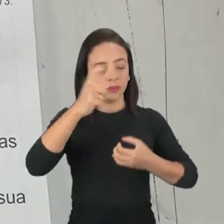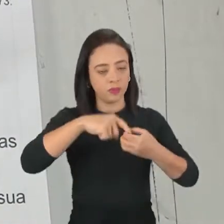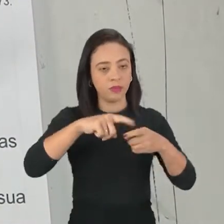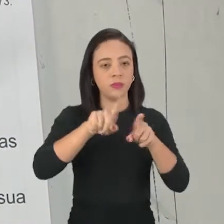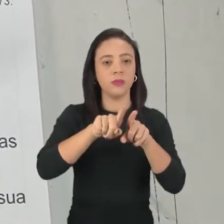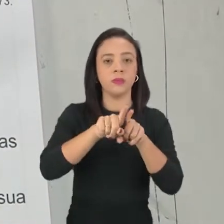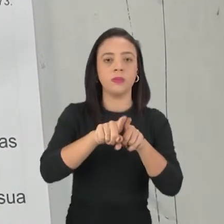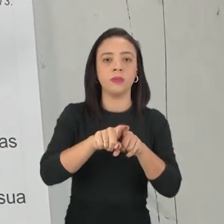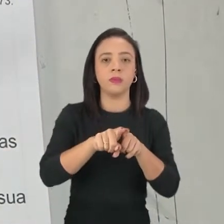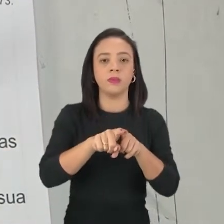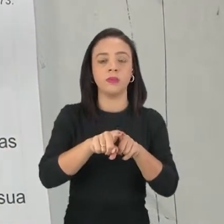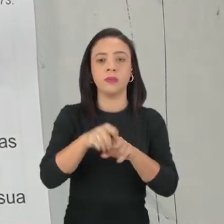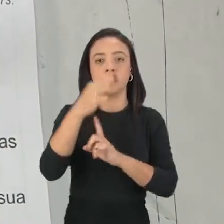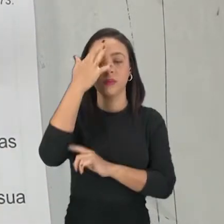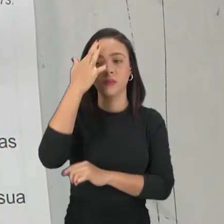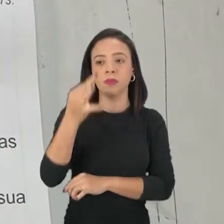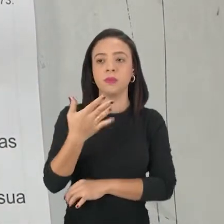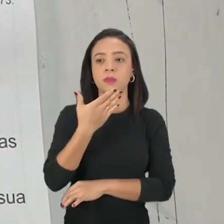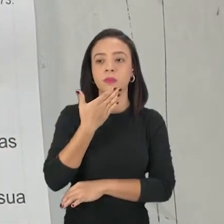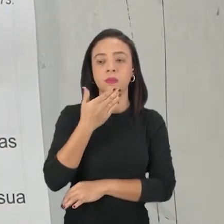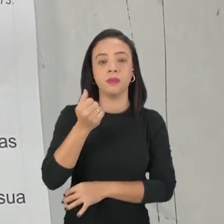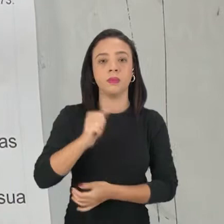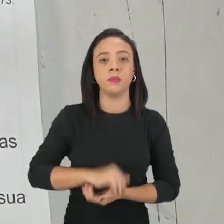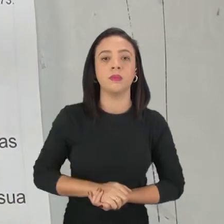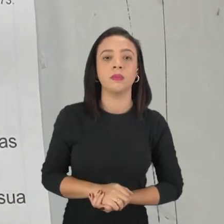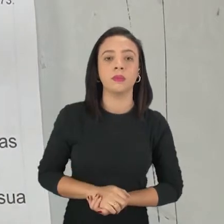que nós estamos fazendo aí tá continua